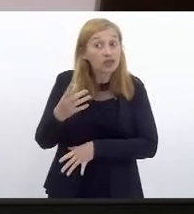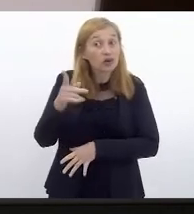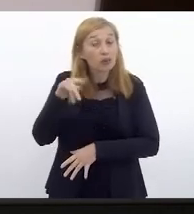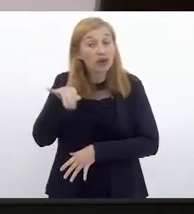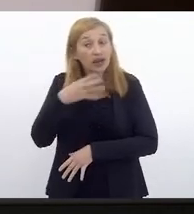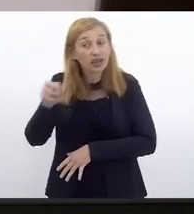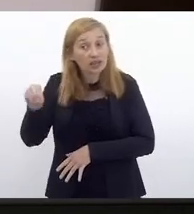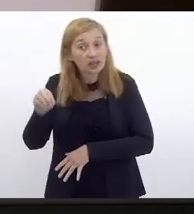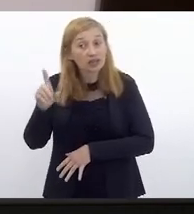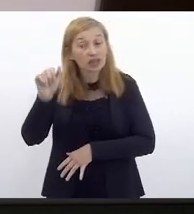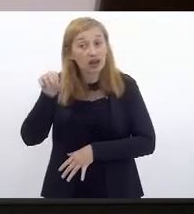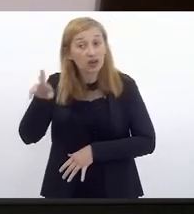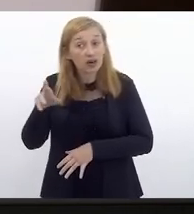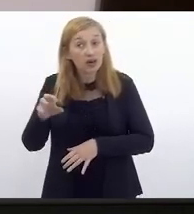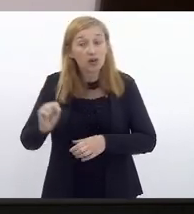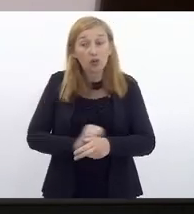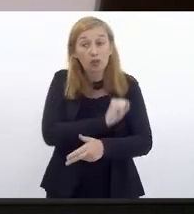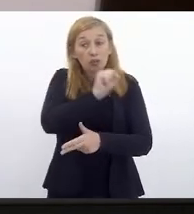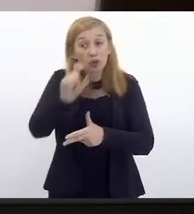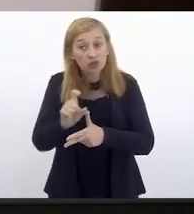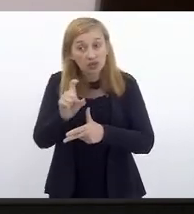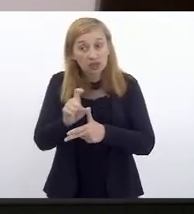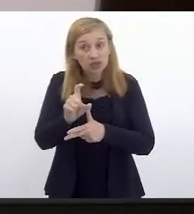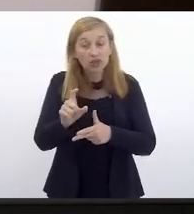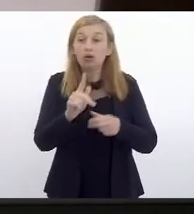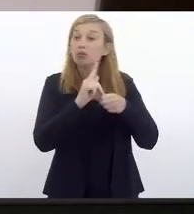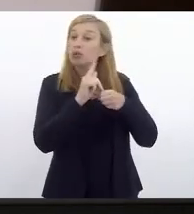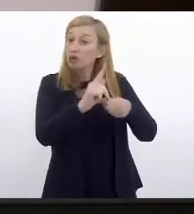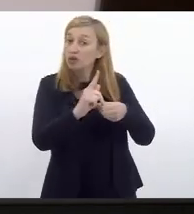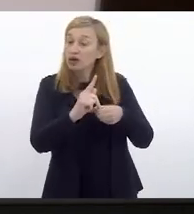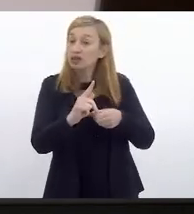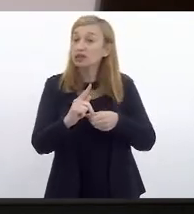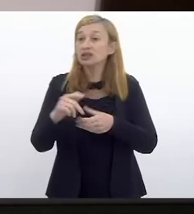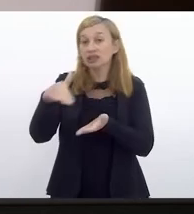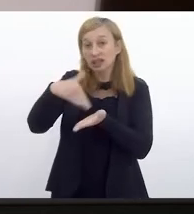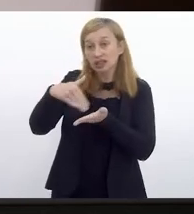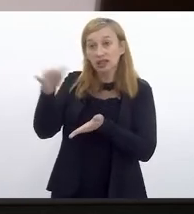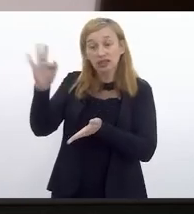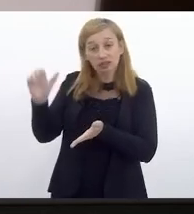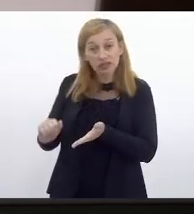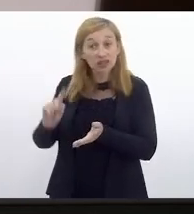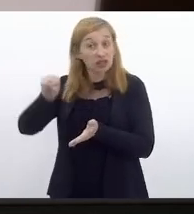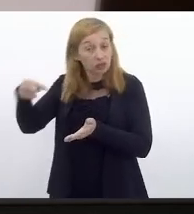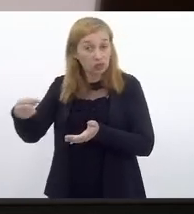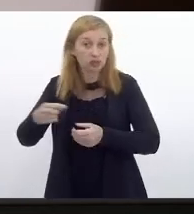o Poder Executivo, lá tinha a Procuradoria, Secretaria de Fazenda, etc.